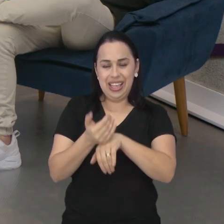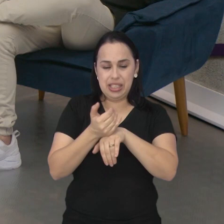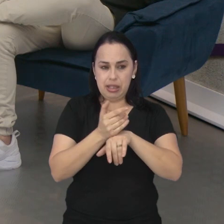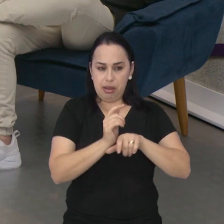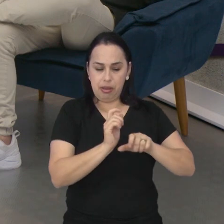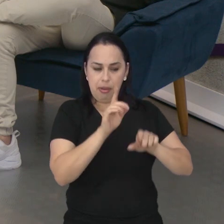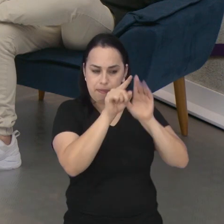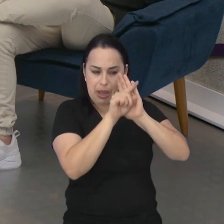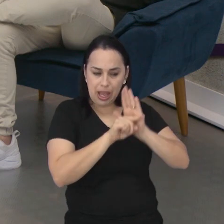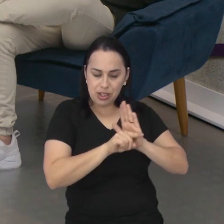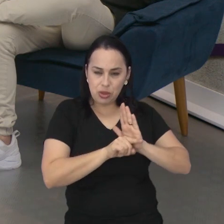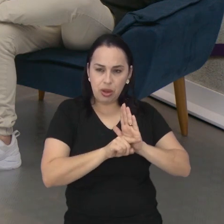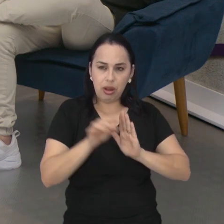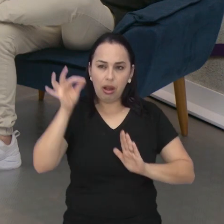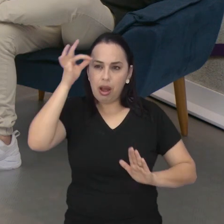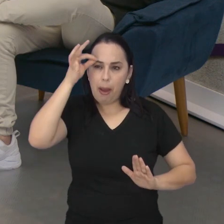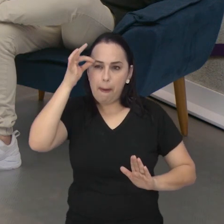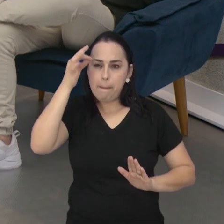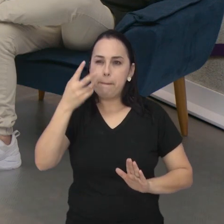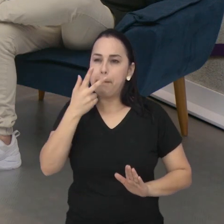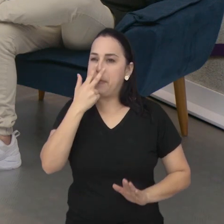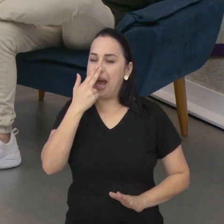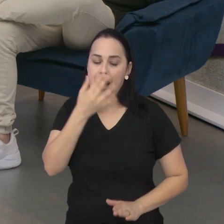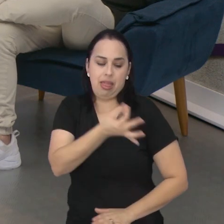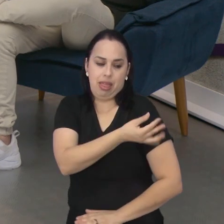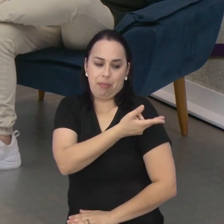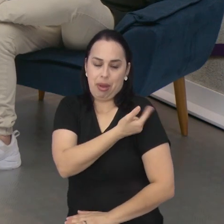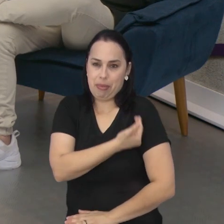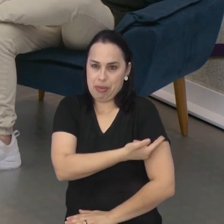programa, ela é como se fosse uma